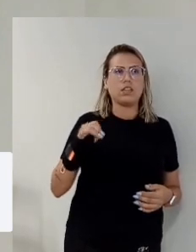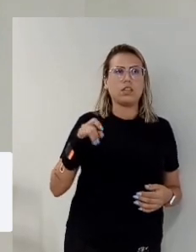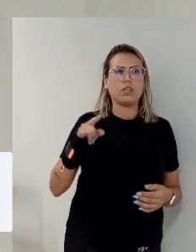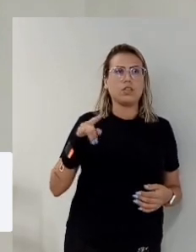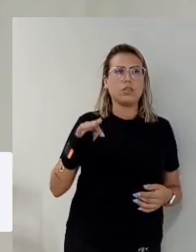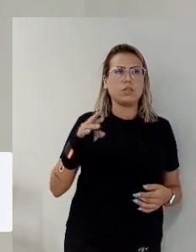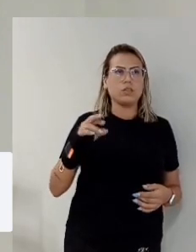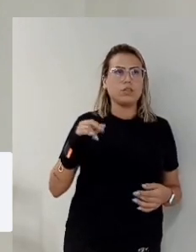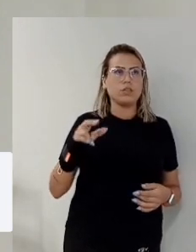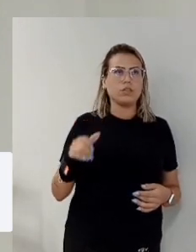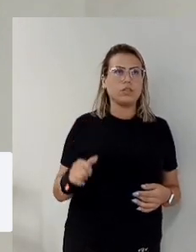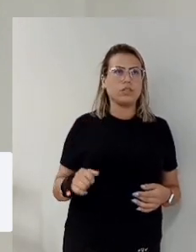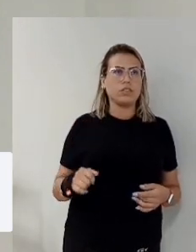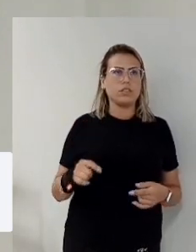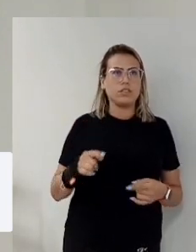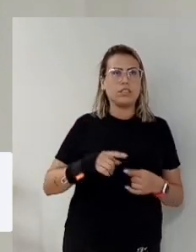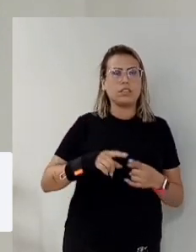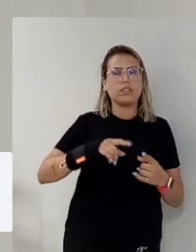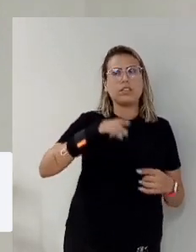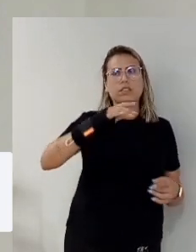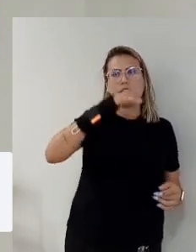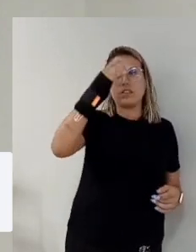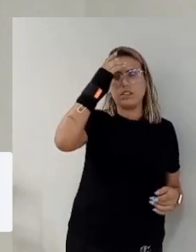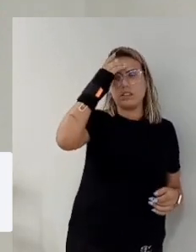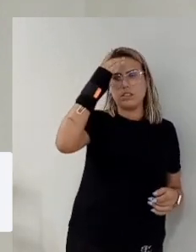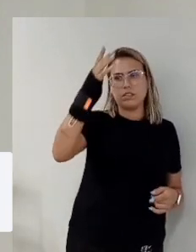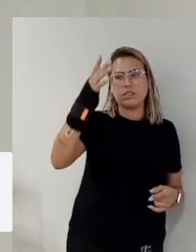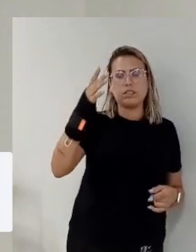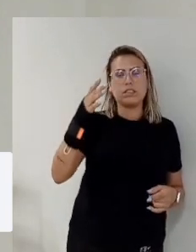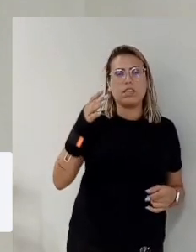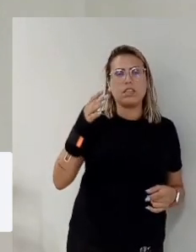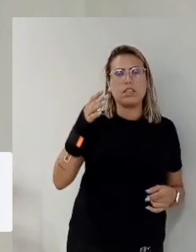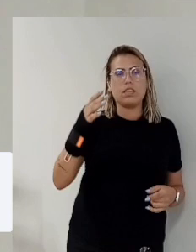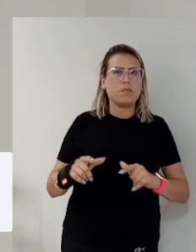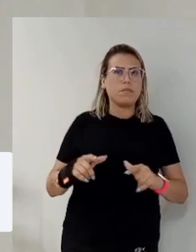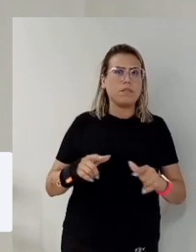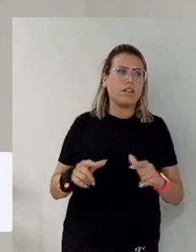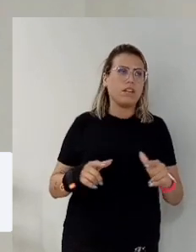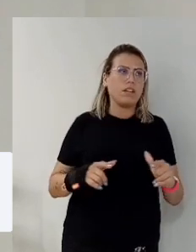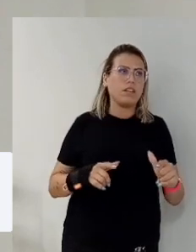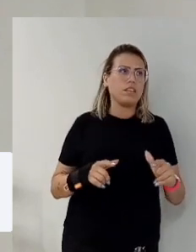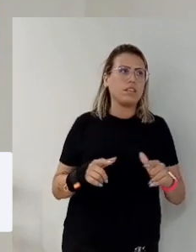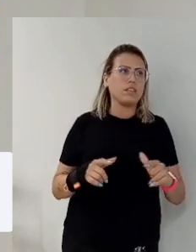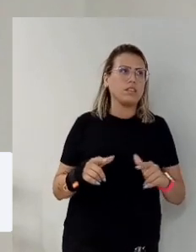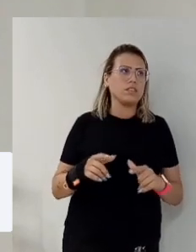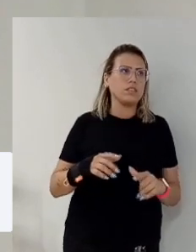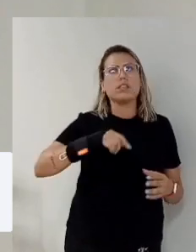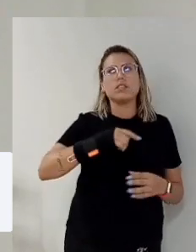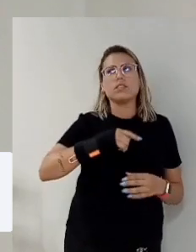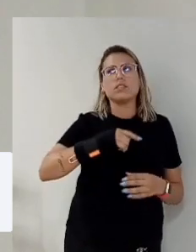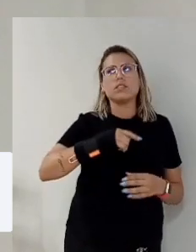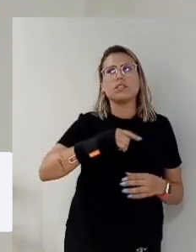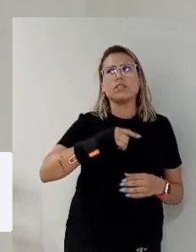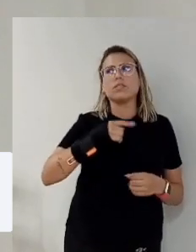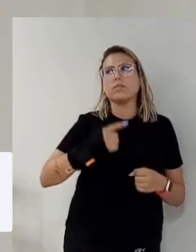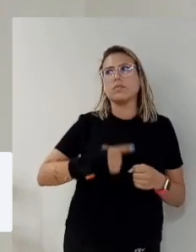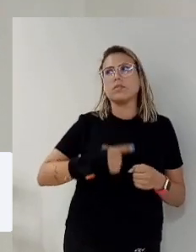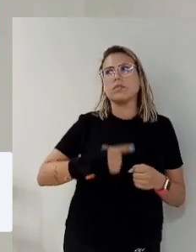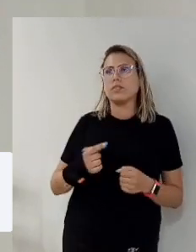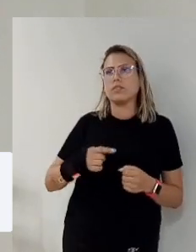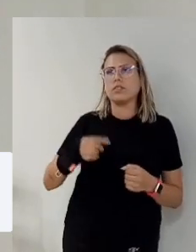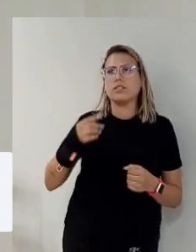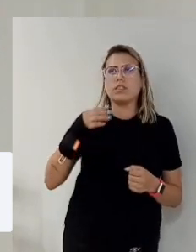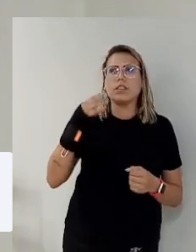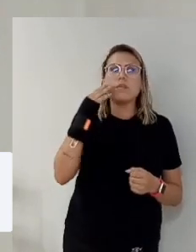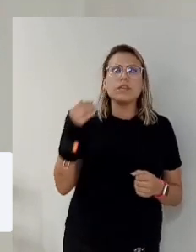facilitar né a execução de vários trabalhos a nossos agricultores do nosso município né sabemos